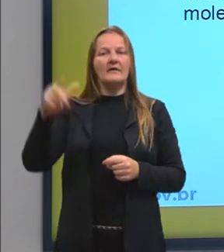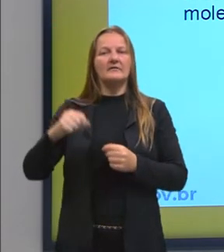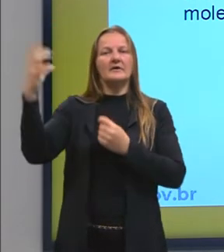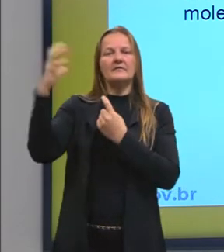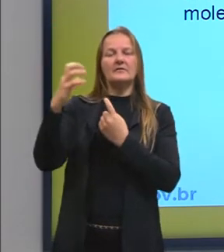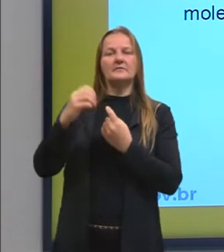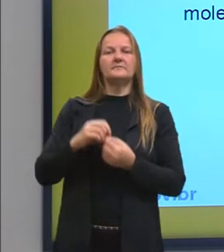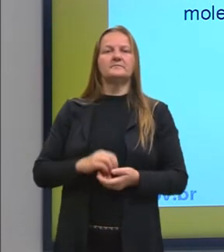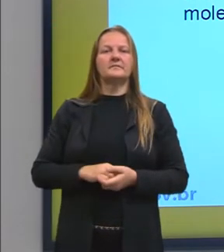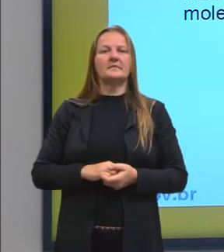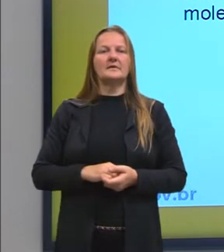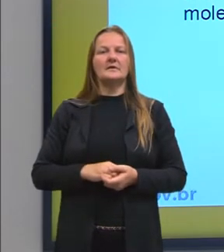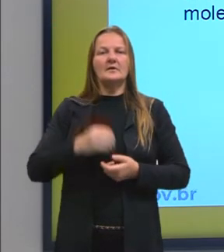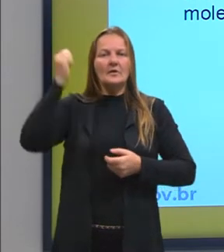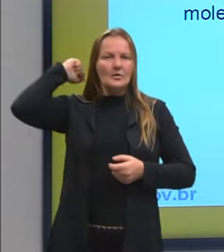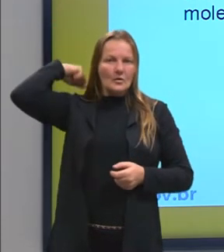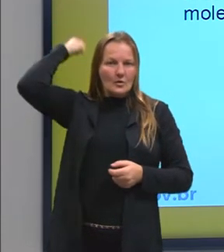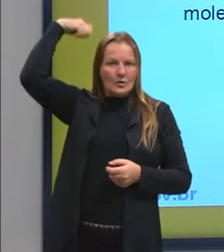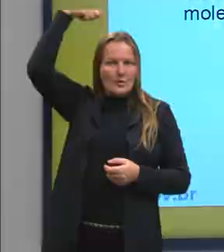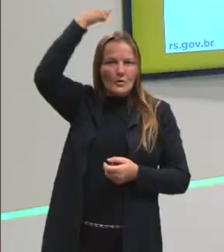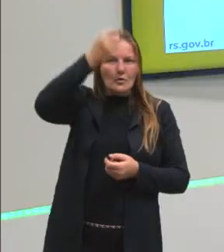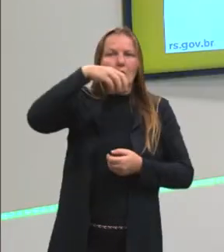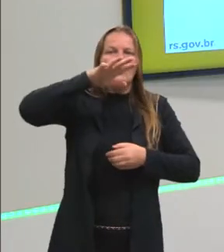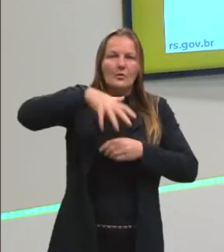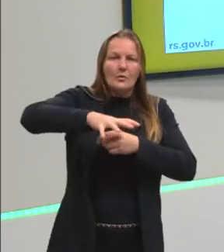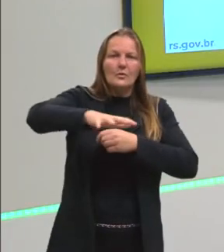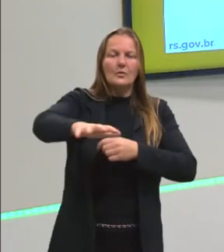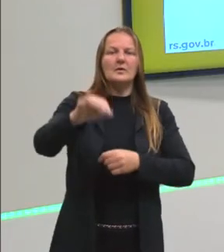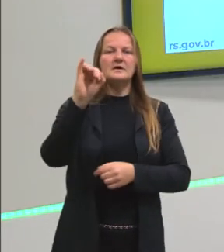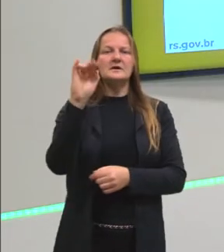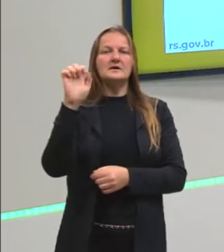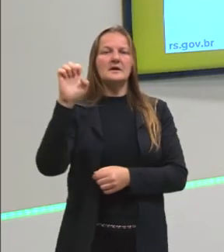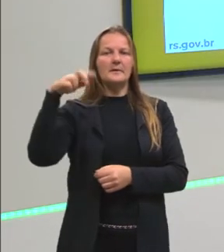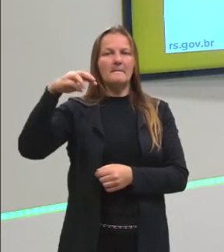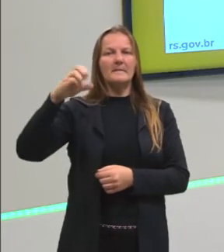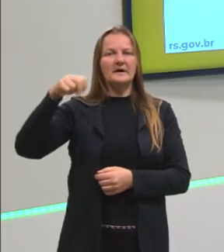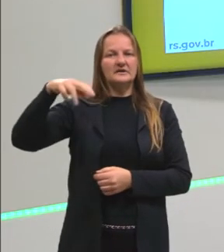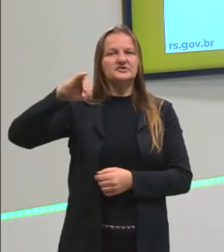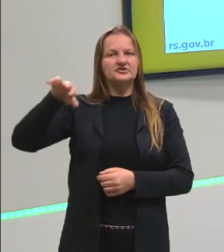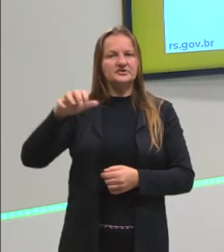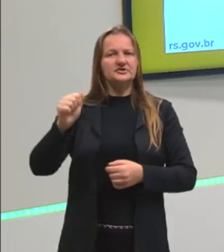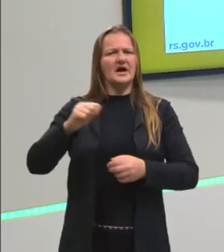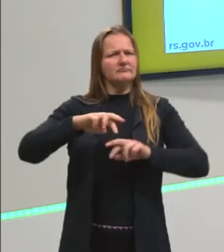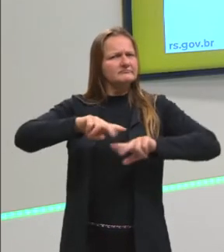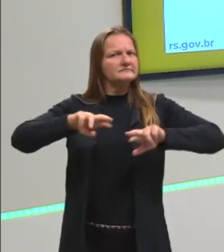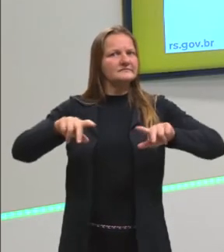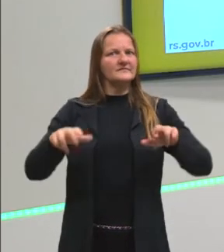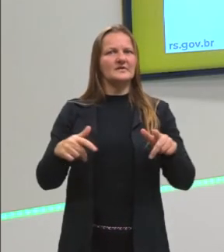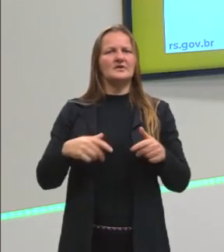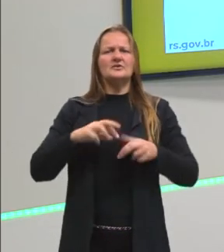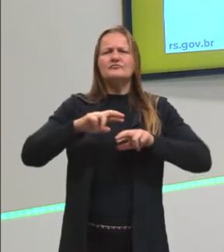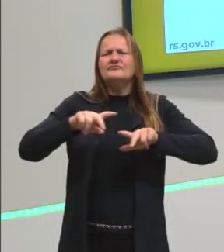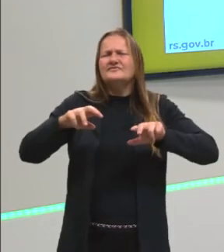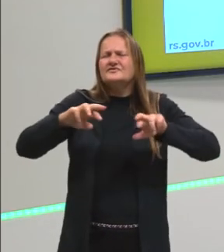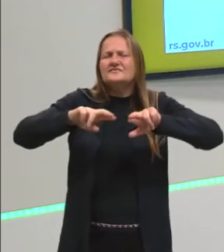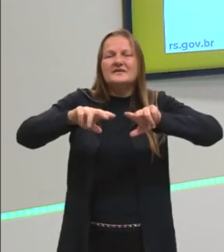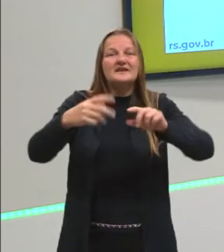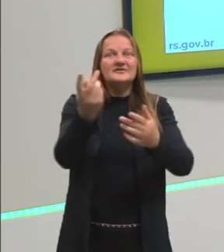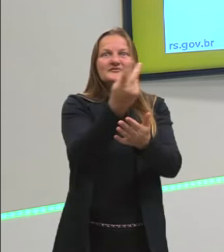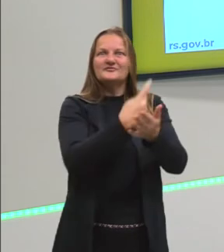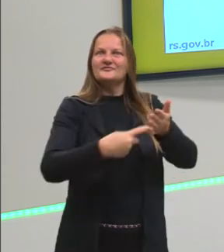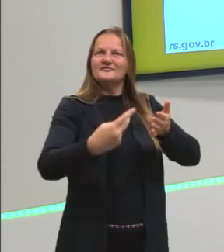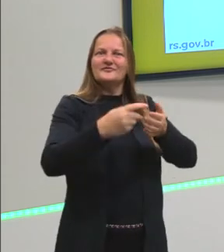iemanjá. Aqui, já podemos começar a ver que essa diversidade cultural, esse mosaico, ele vai se entrelaçando, né?